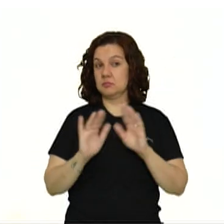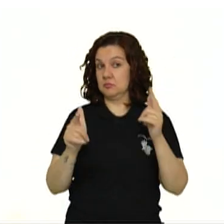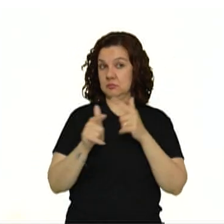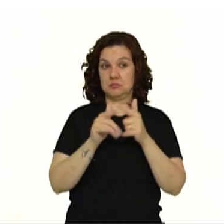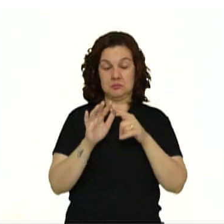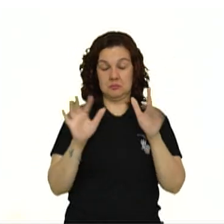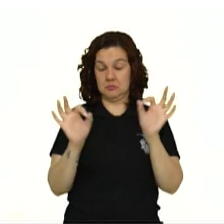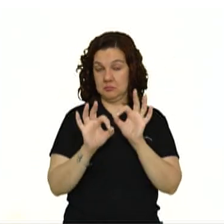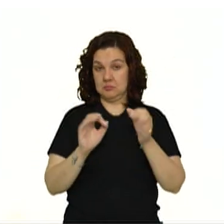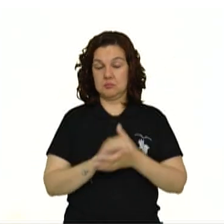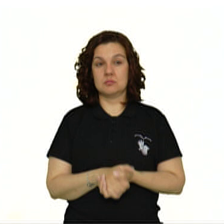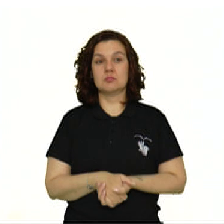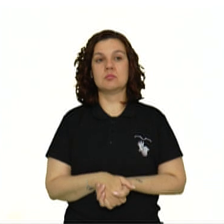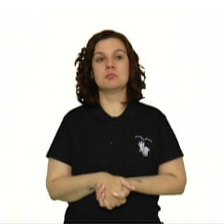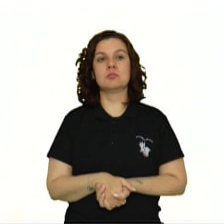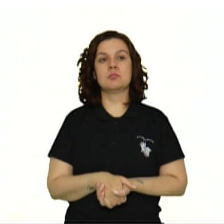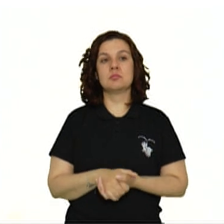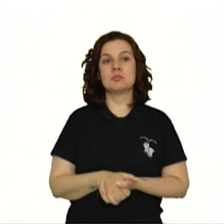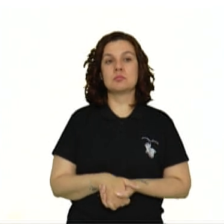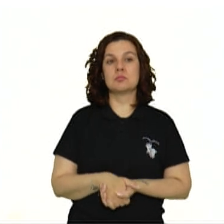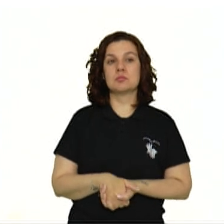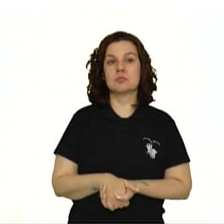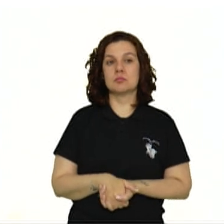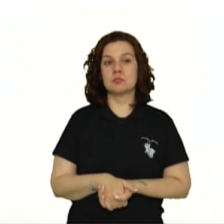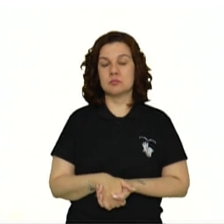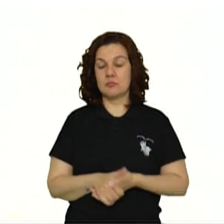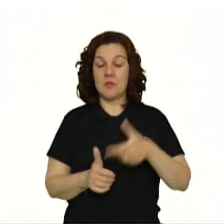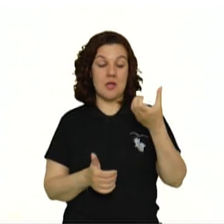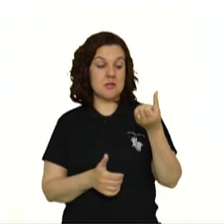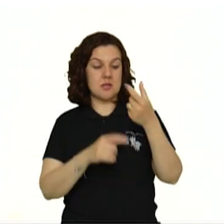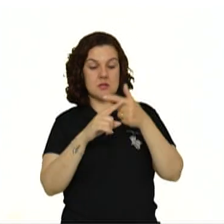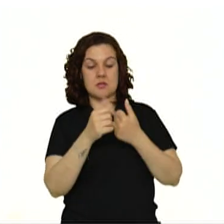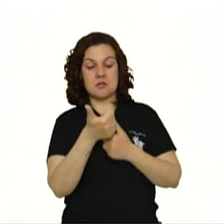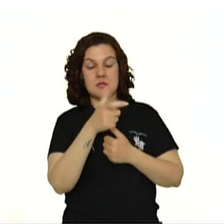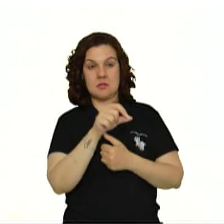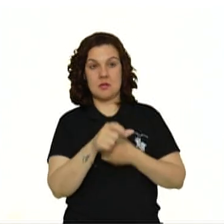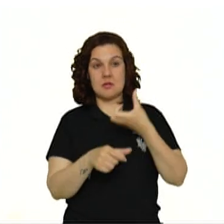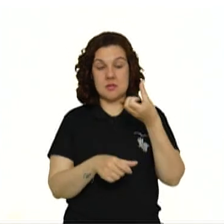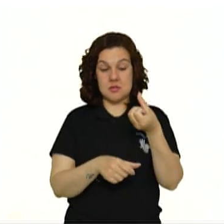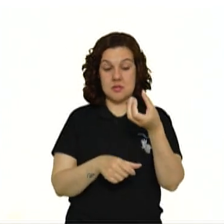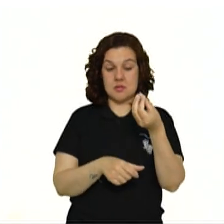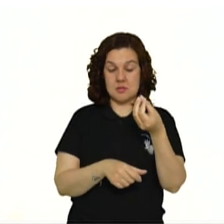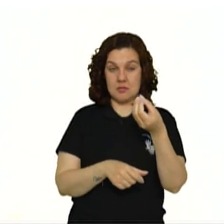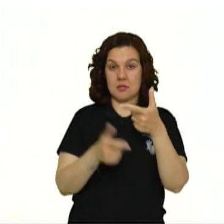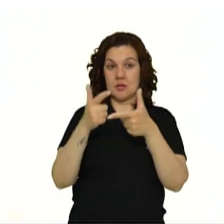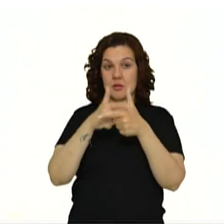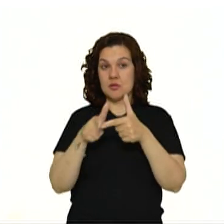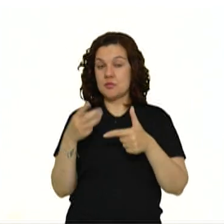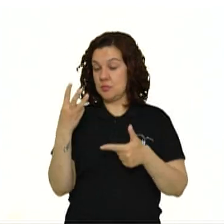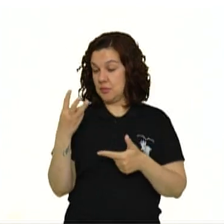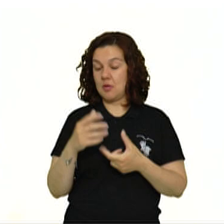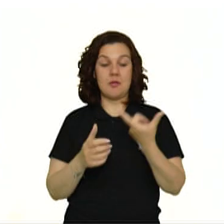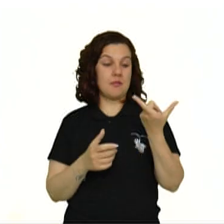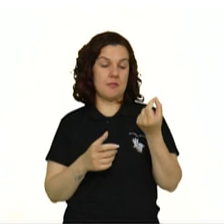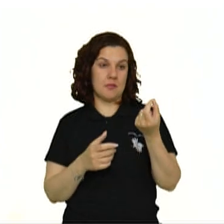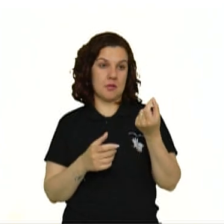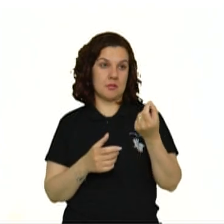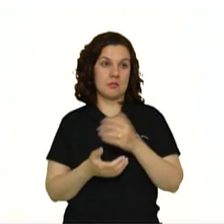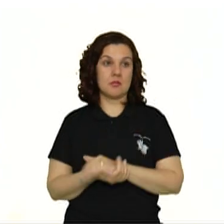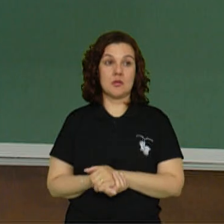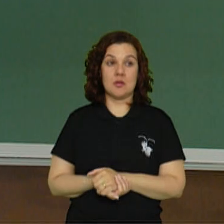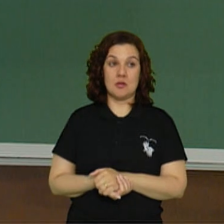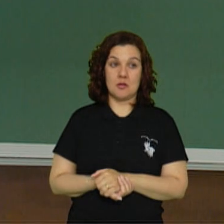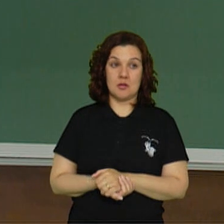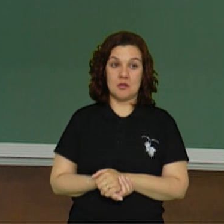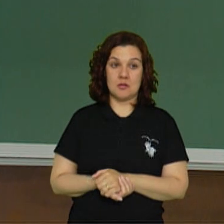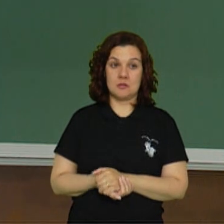antes, não tem problema nenhum. De qualquer maneira, 6 vezes 10, 60, divididos por 3, 20. Se